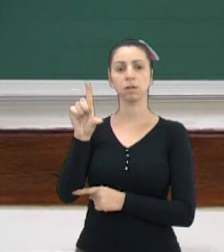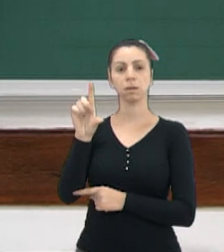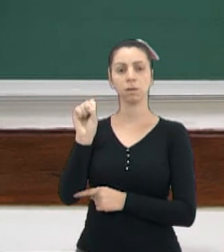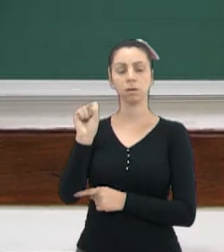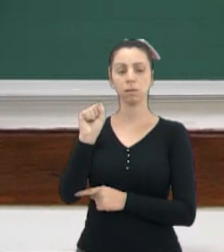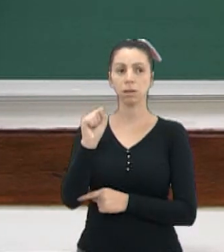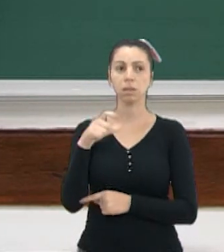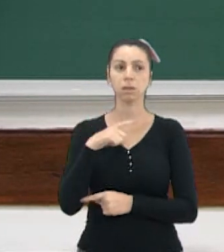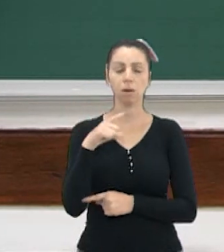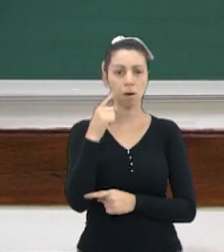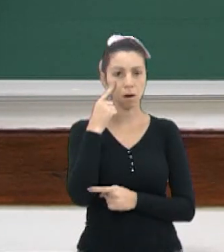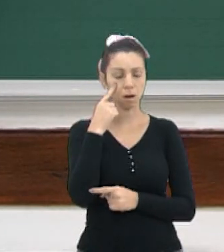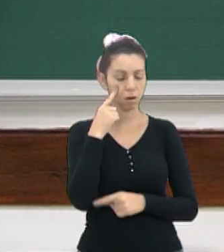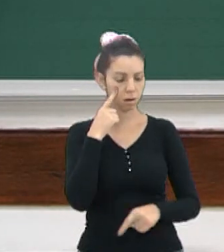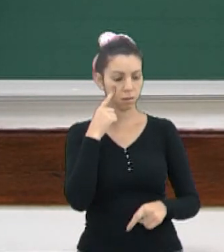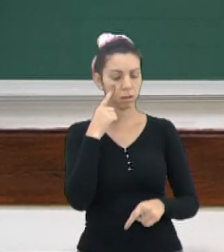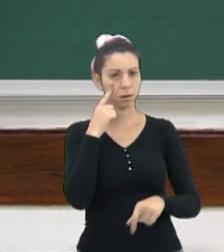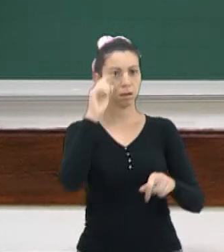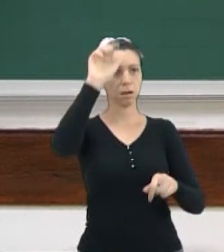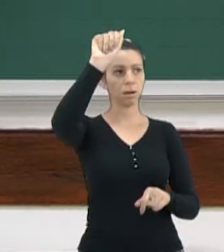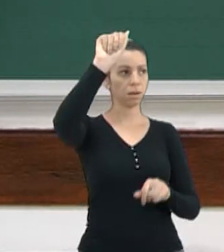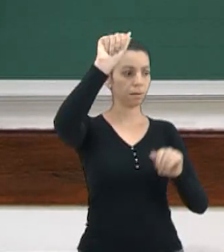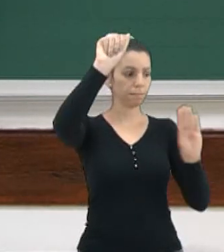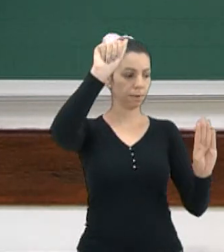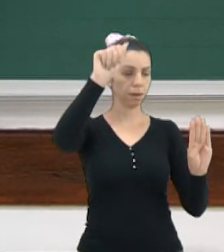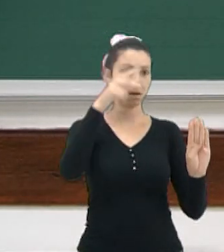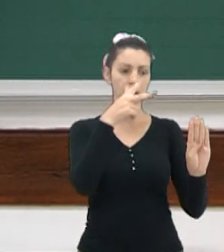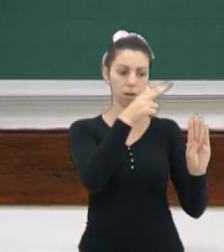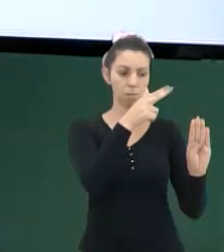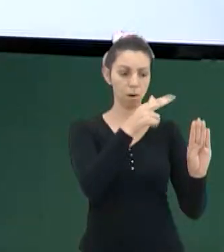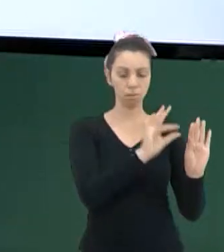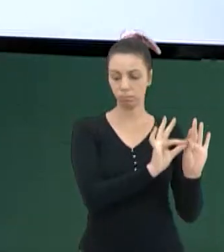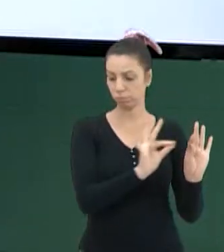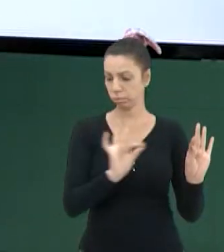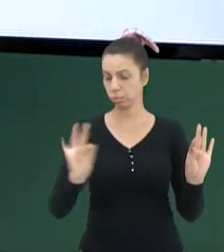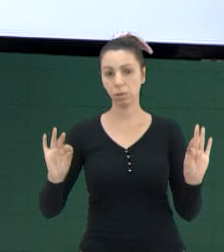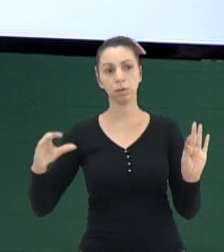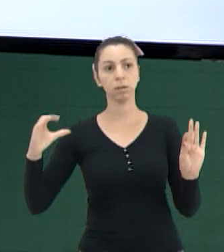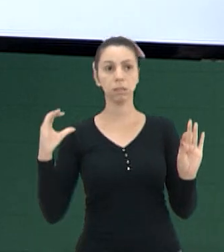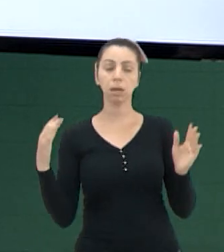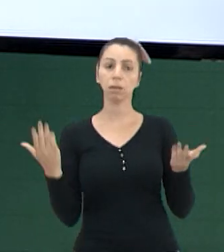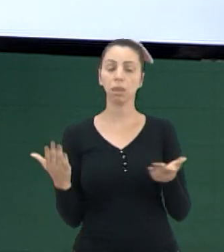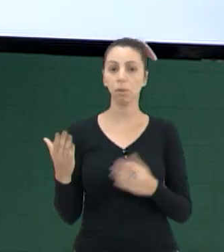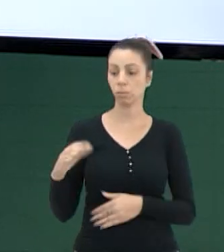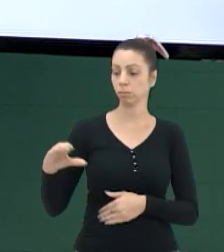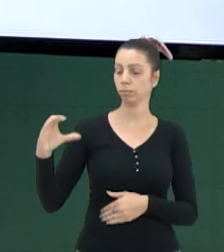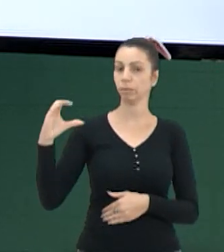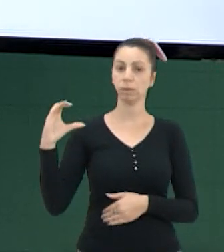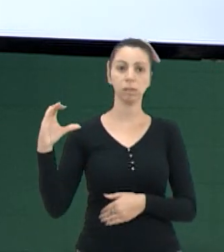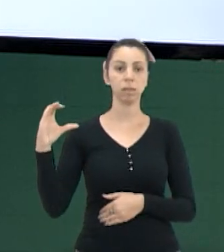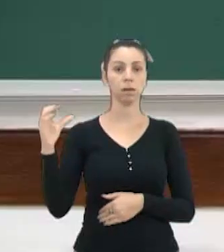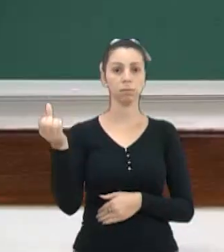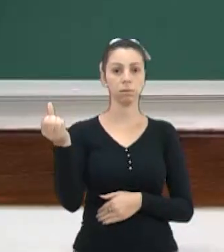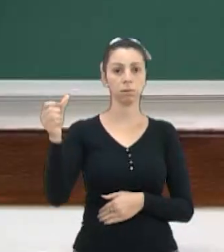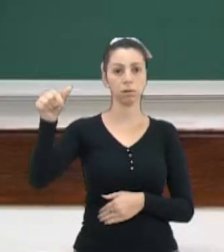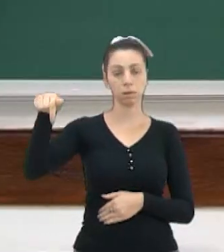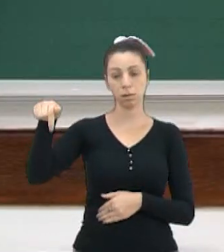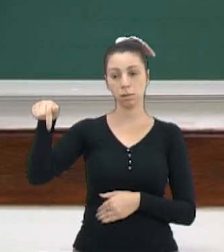é igual ao lado BC, então se esse ângulo mede 67, o ângulo X vai